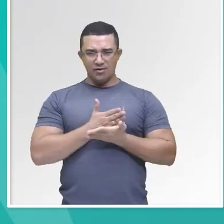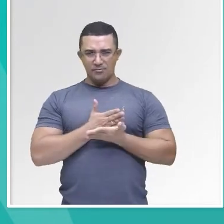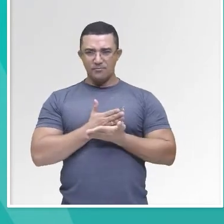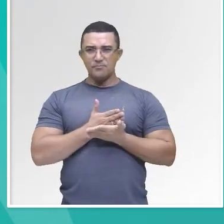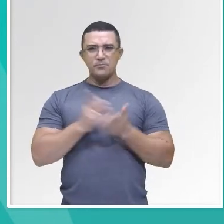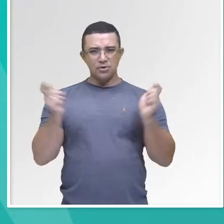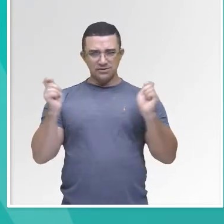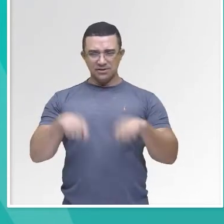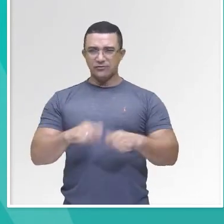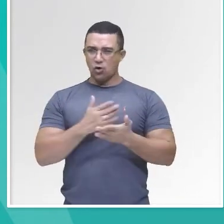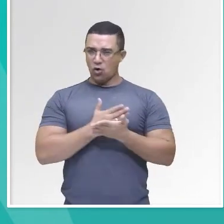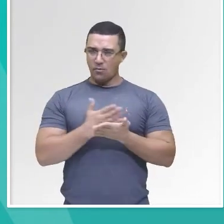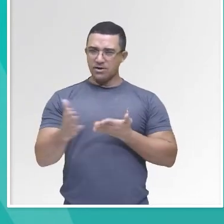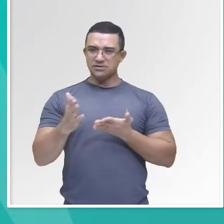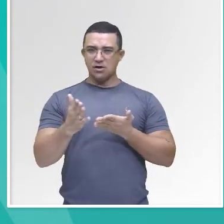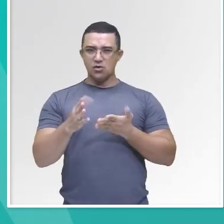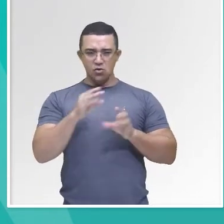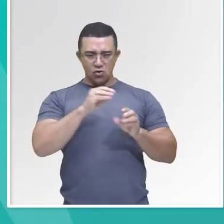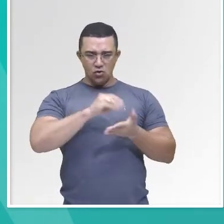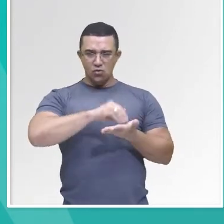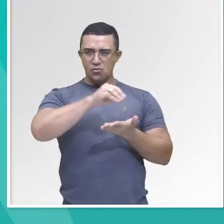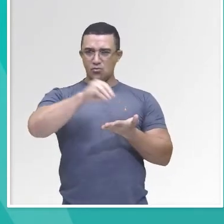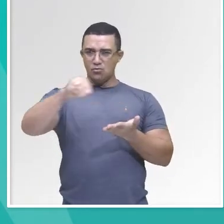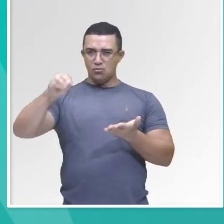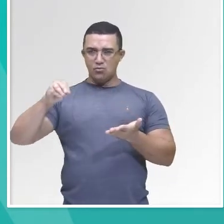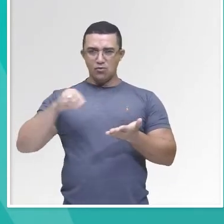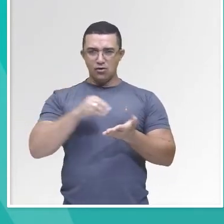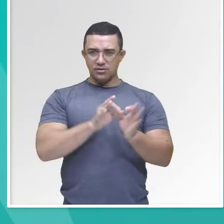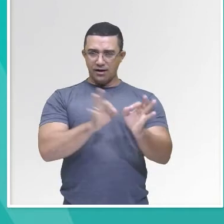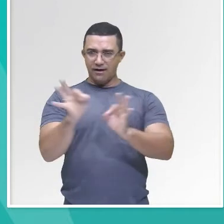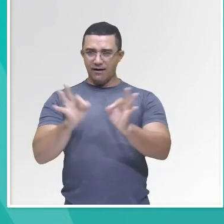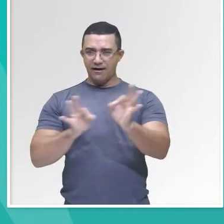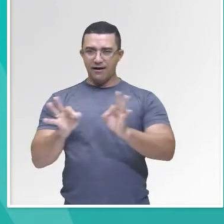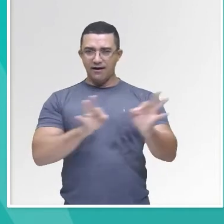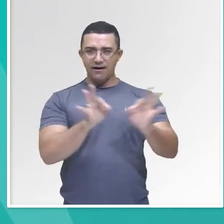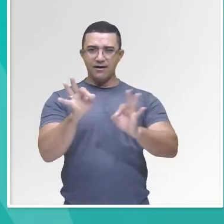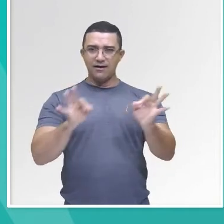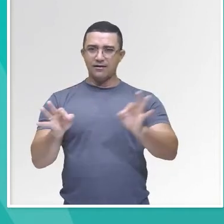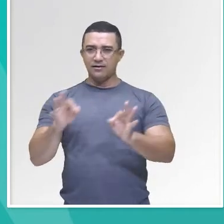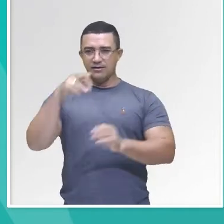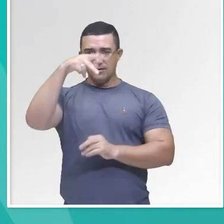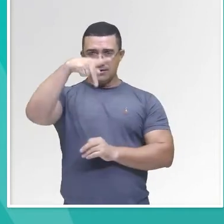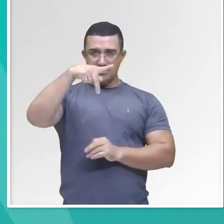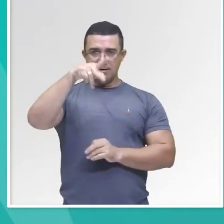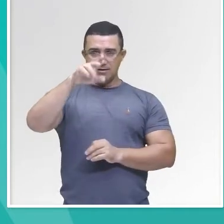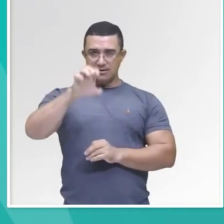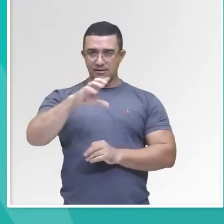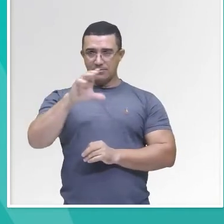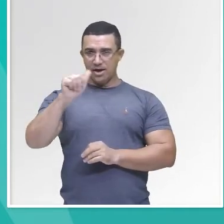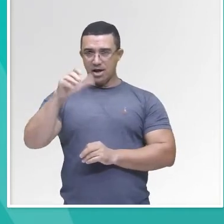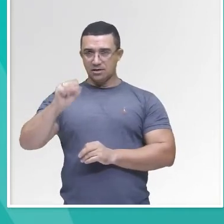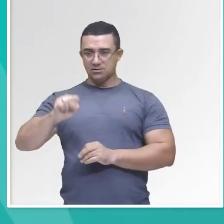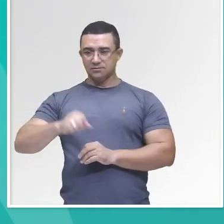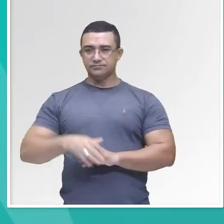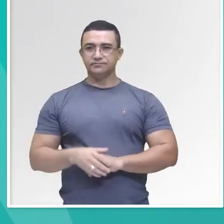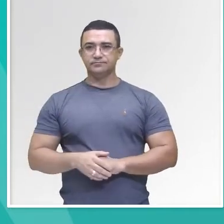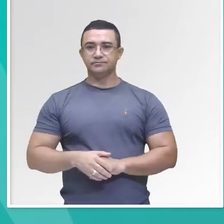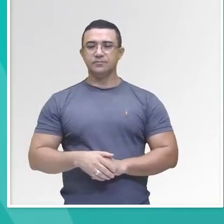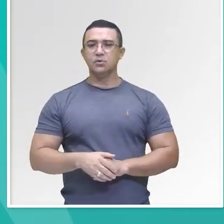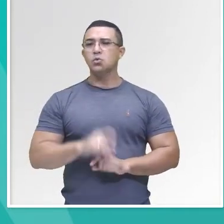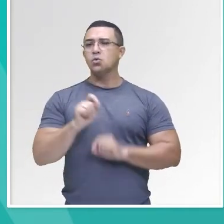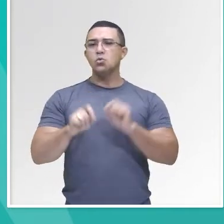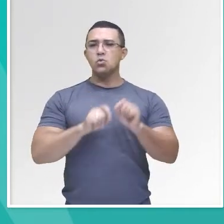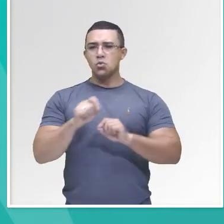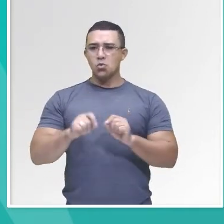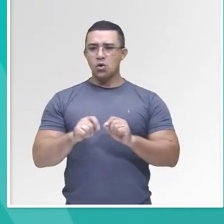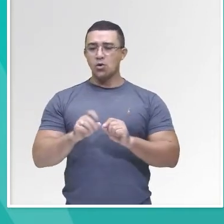iniciar montando aí organizando as nossas peças. Lembrando mais uma vez que qual é a casa que tem que estar do